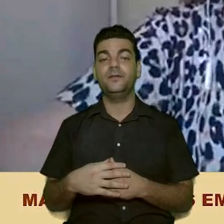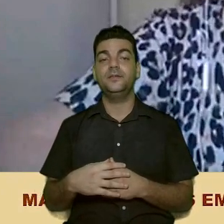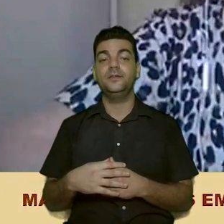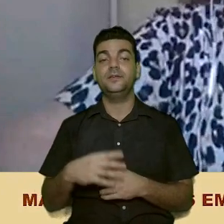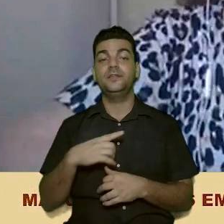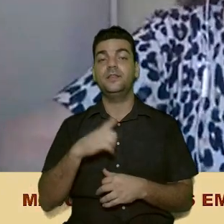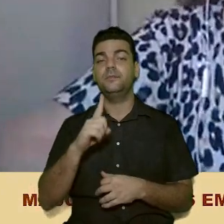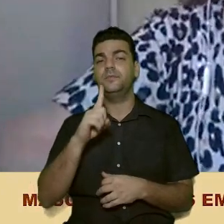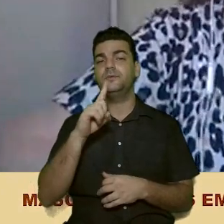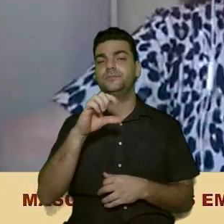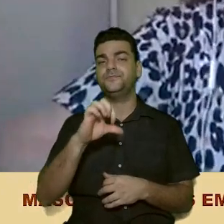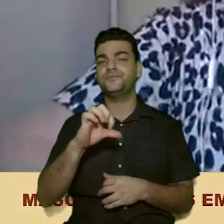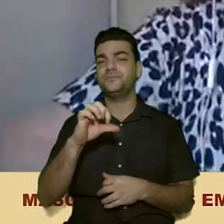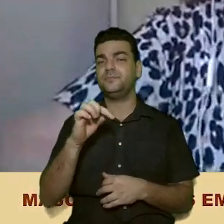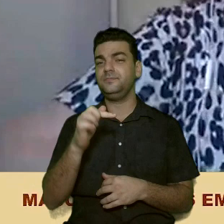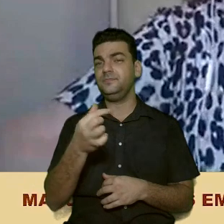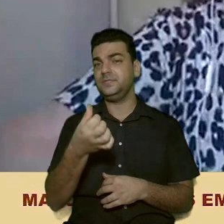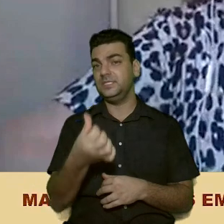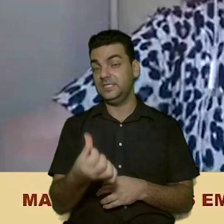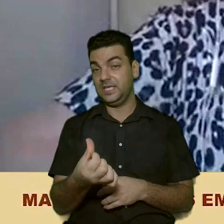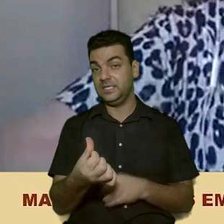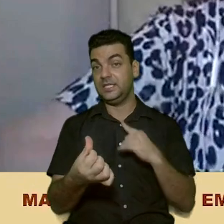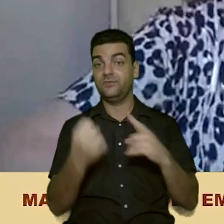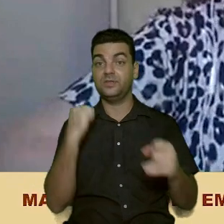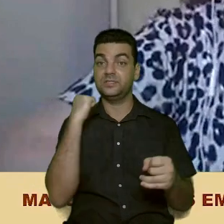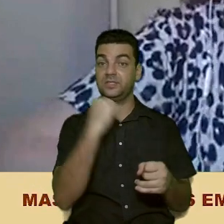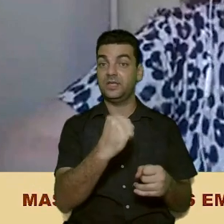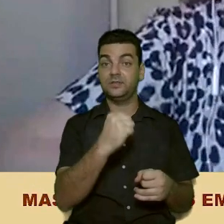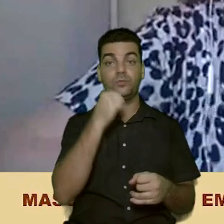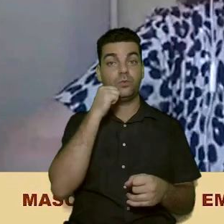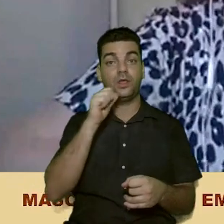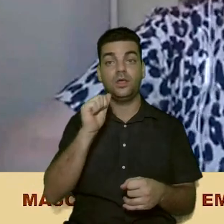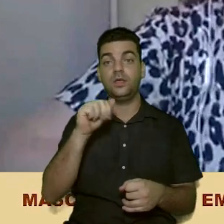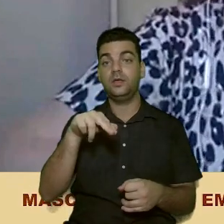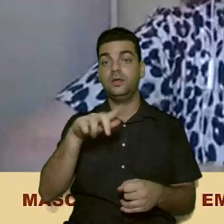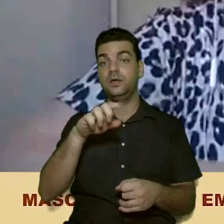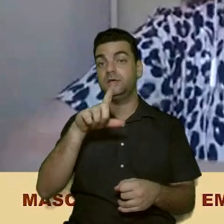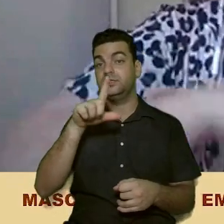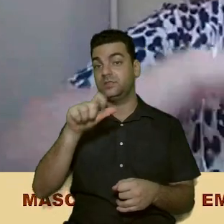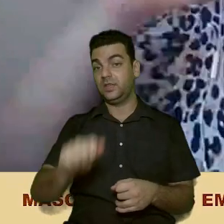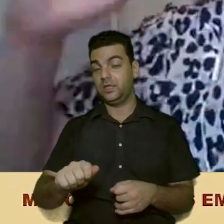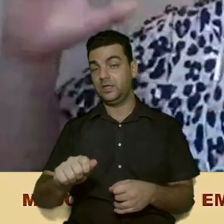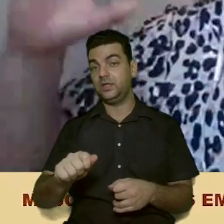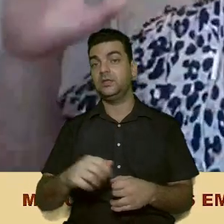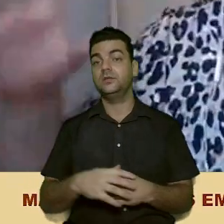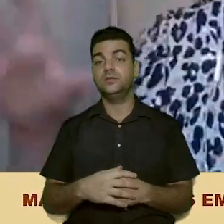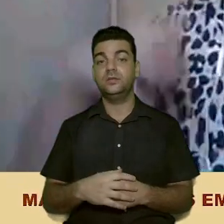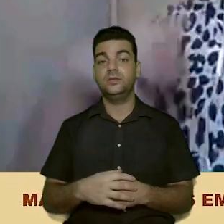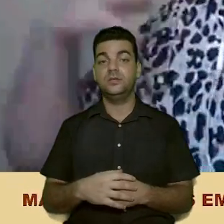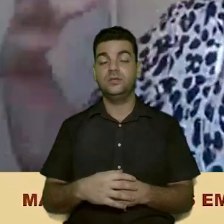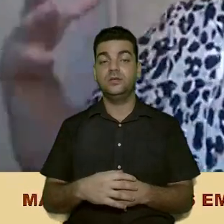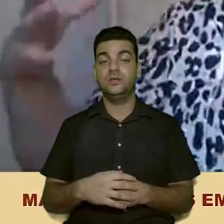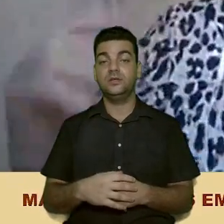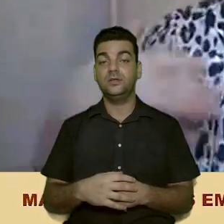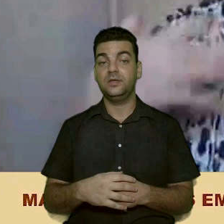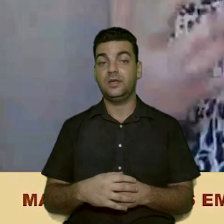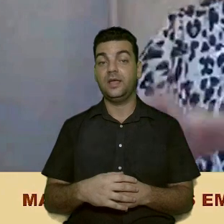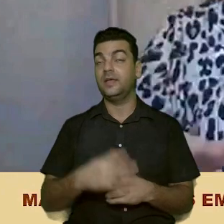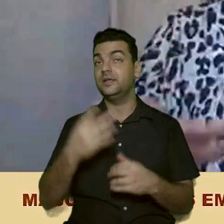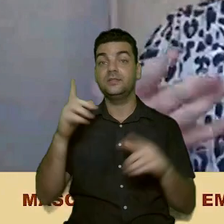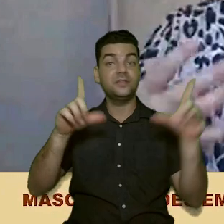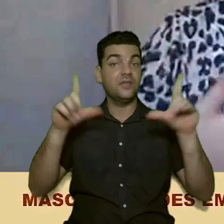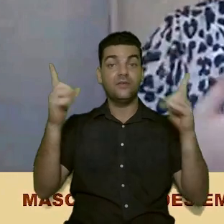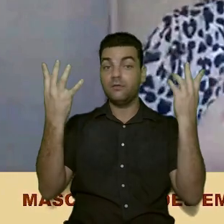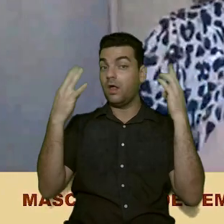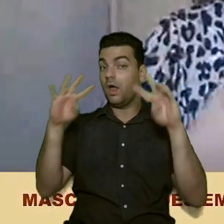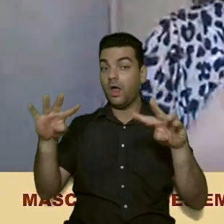em 1976 o assassinato de Angela Diniz, né, por Doca Street, que voltou bastante à mídia por conta